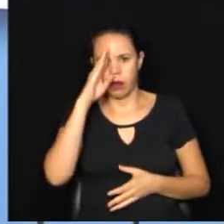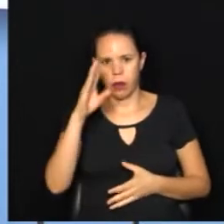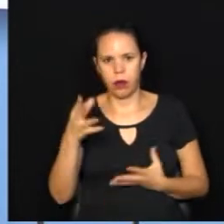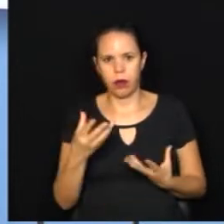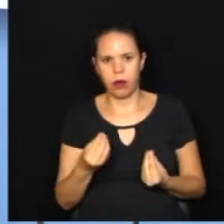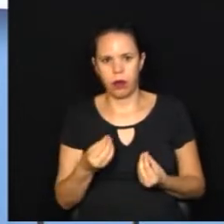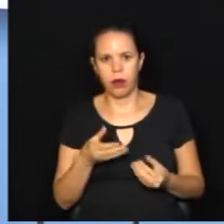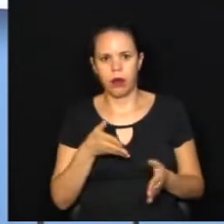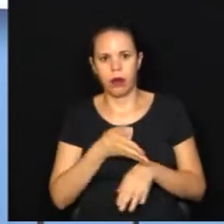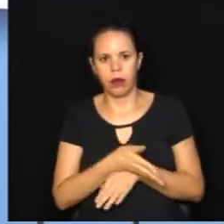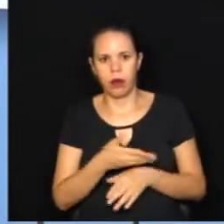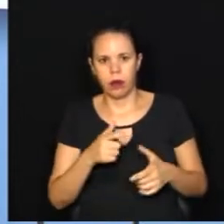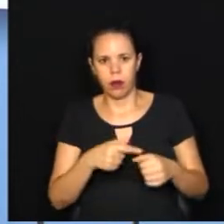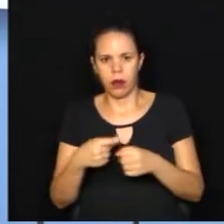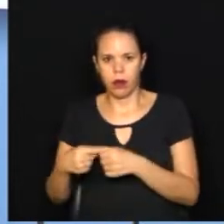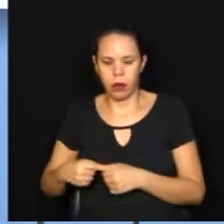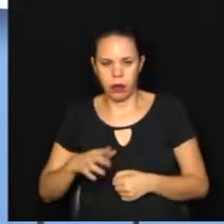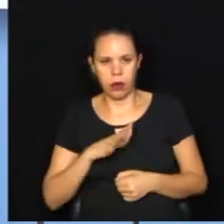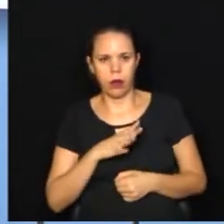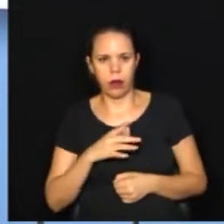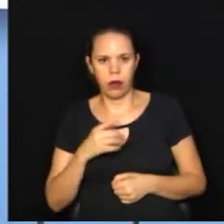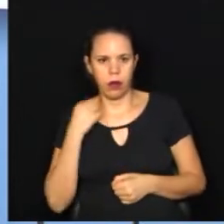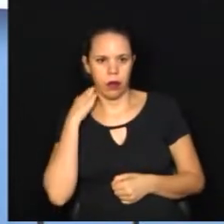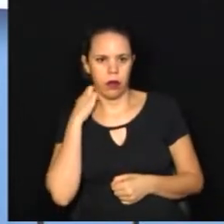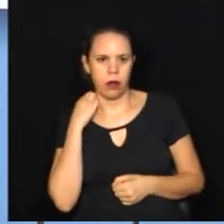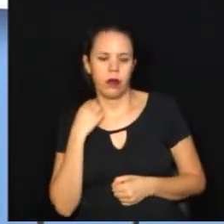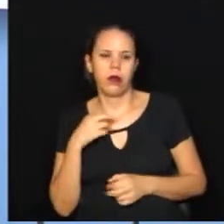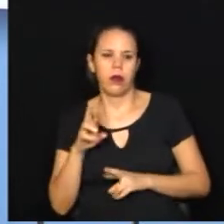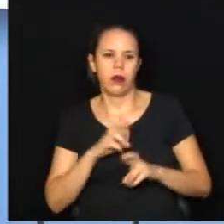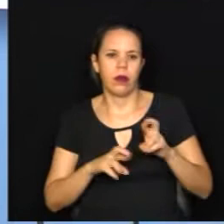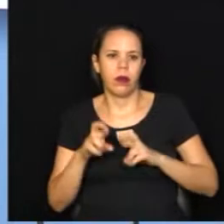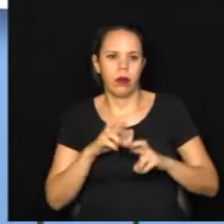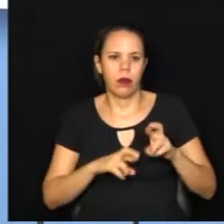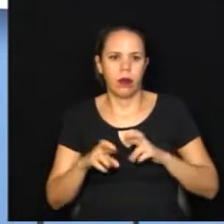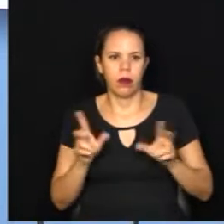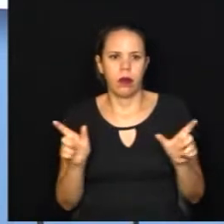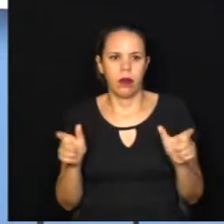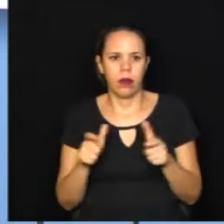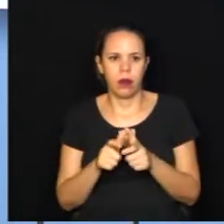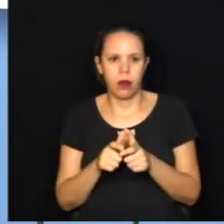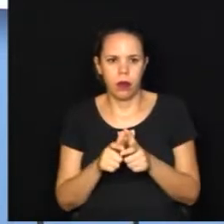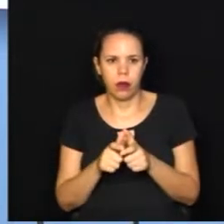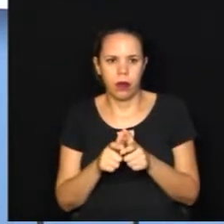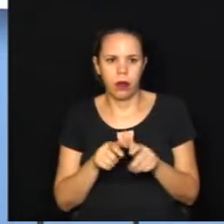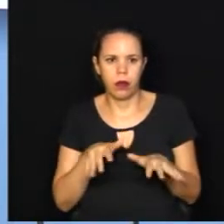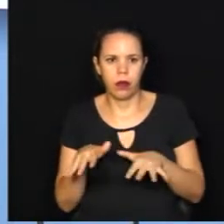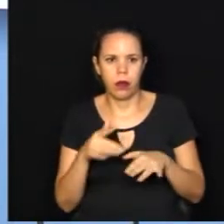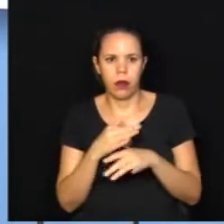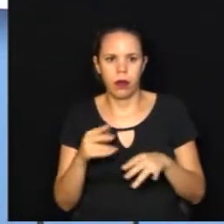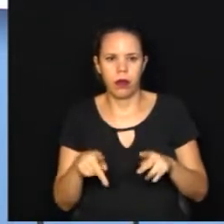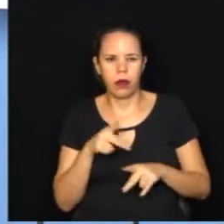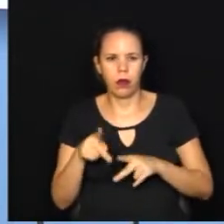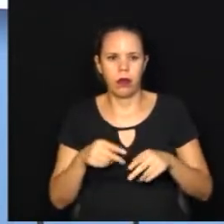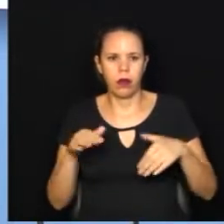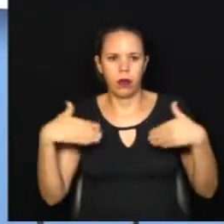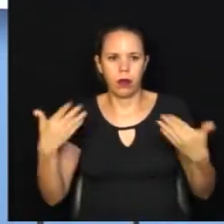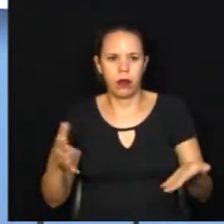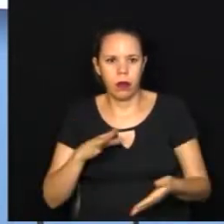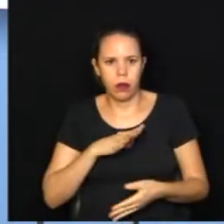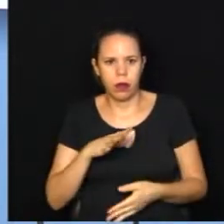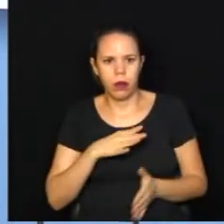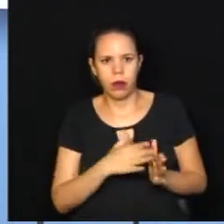nessa semana que todos esses municípios também vão fazer barreiras sanitárias. Hoje já começou aqui na cidade, os locais